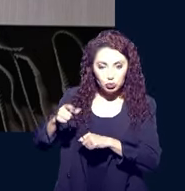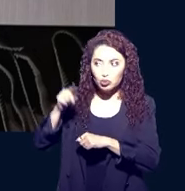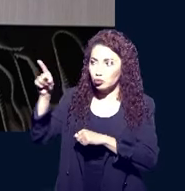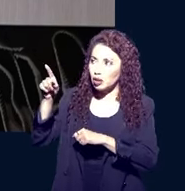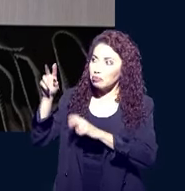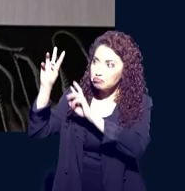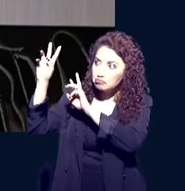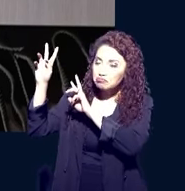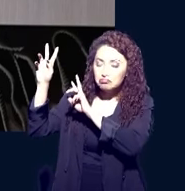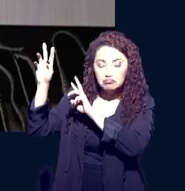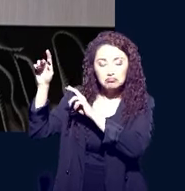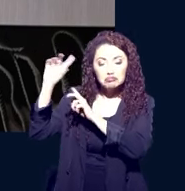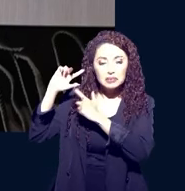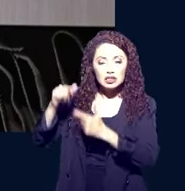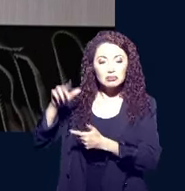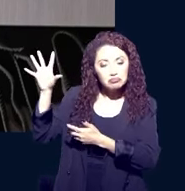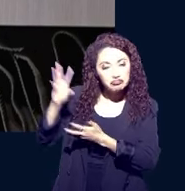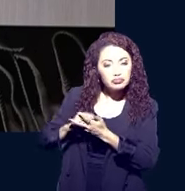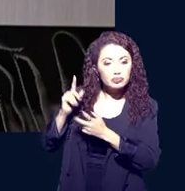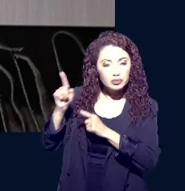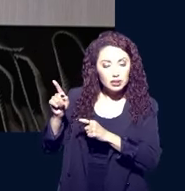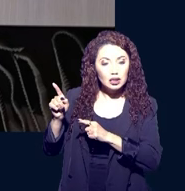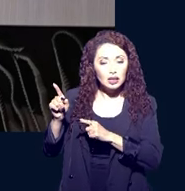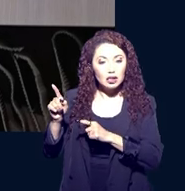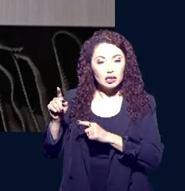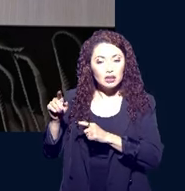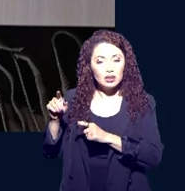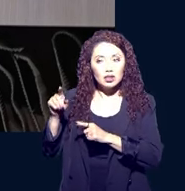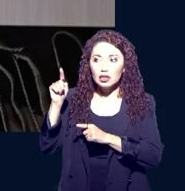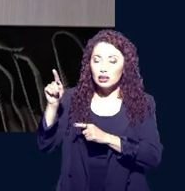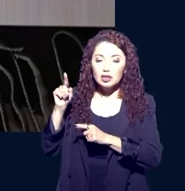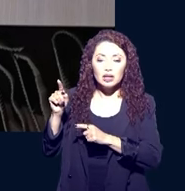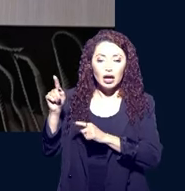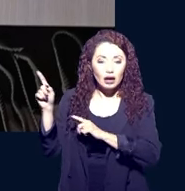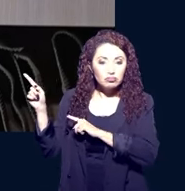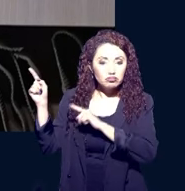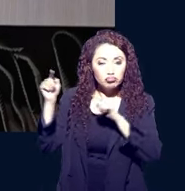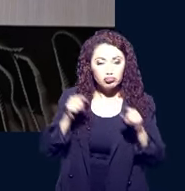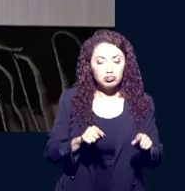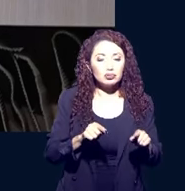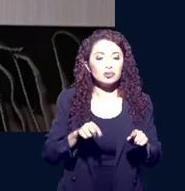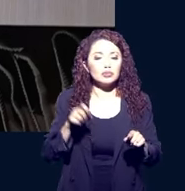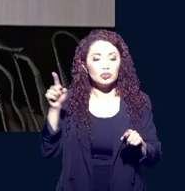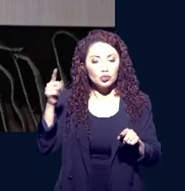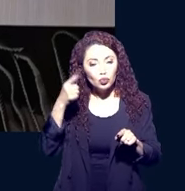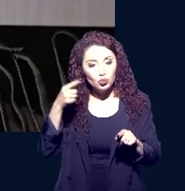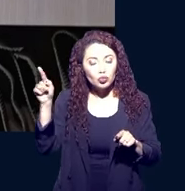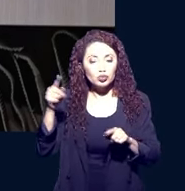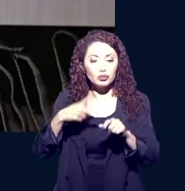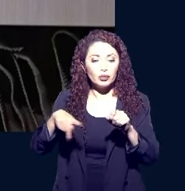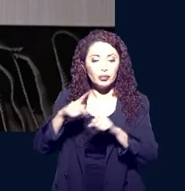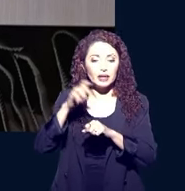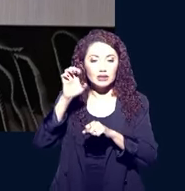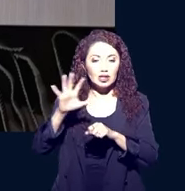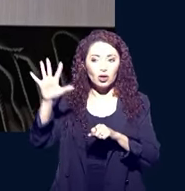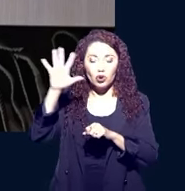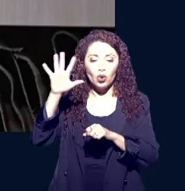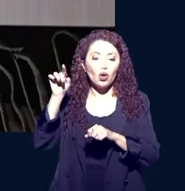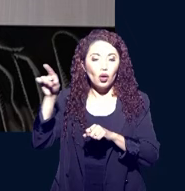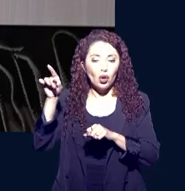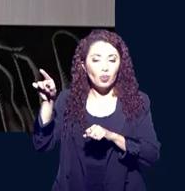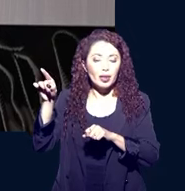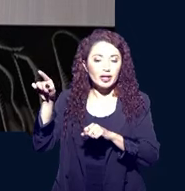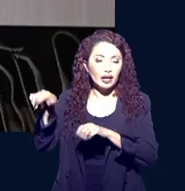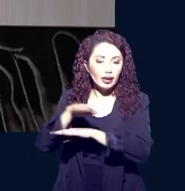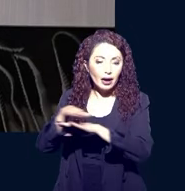irmãos portugueses mas somos herdeiros da tradição do último país da Europa que acabou com a inquisição do último